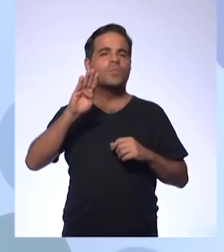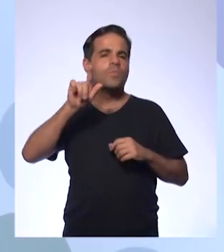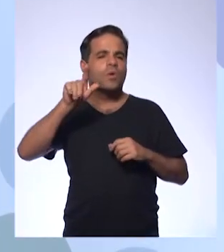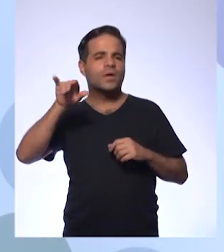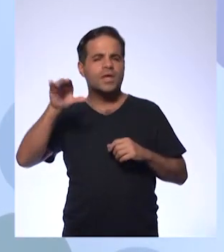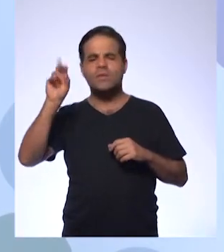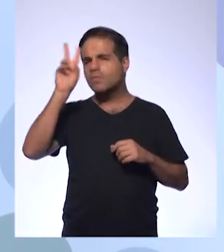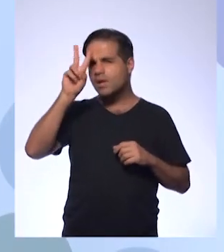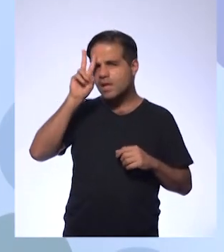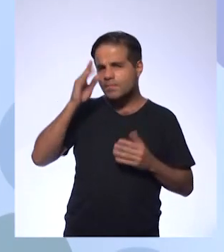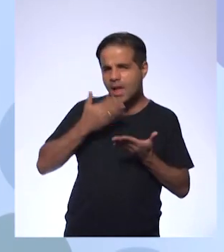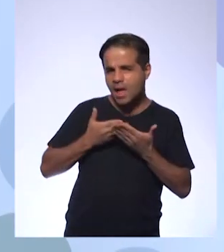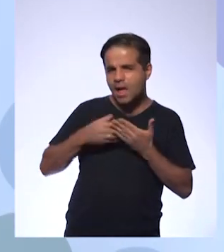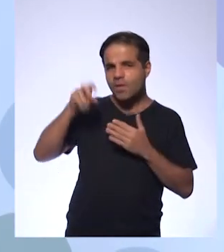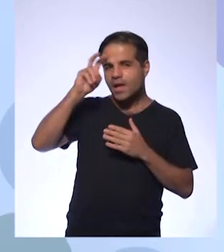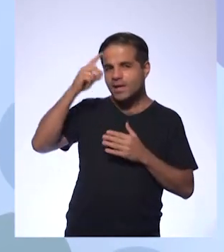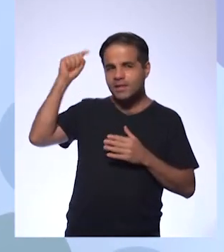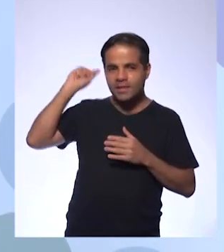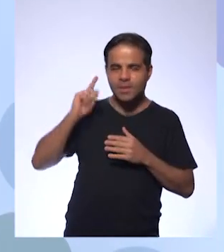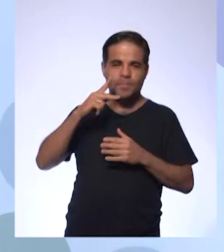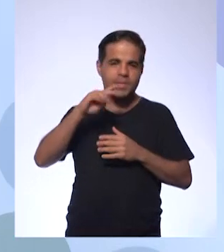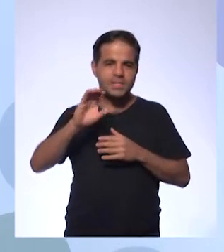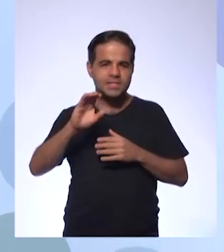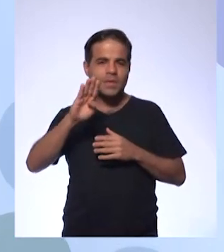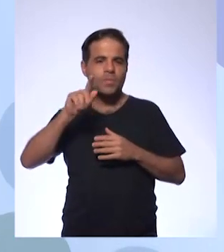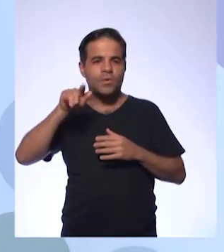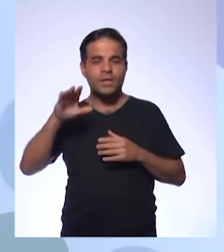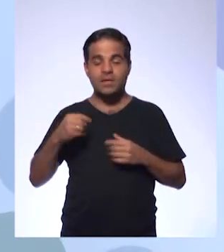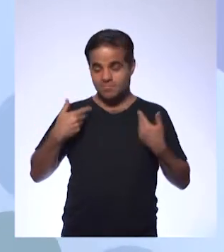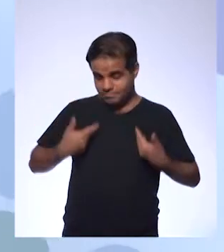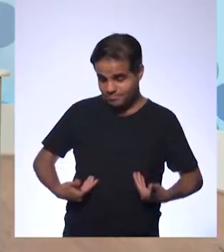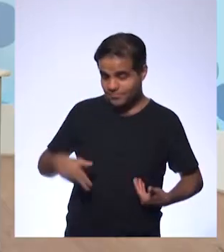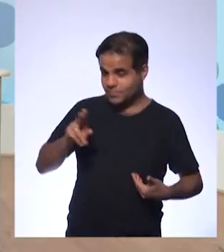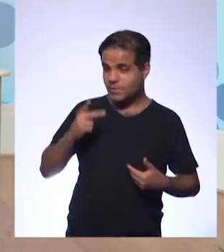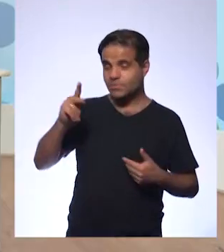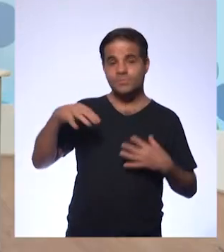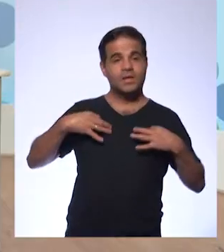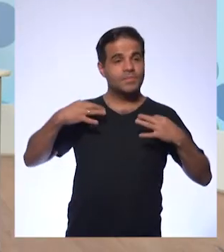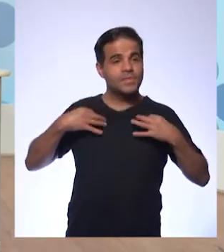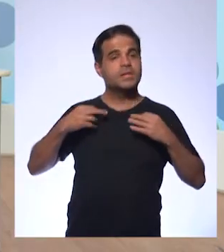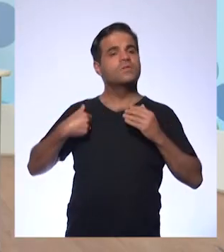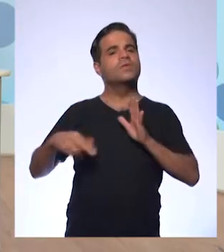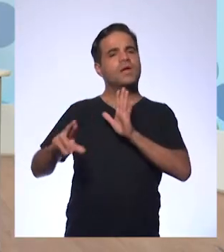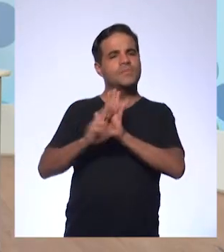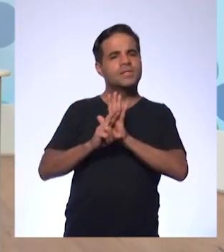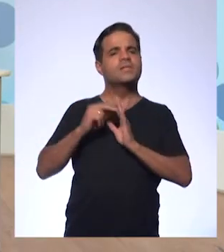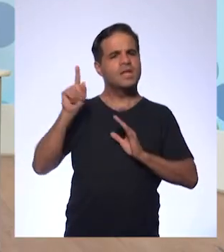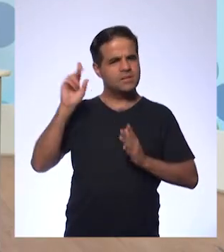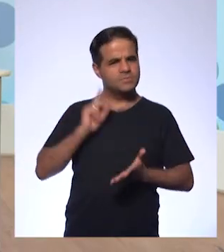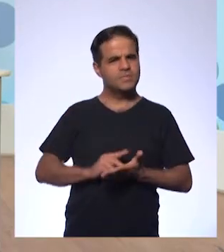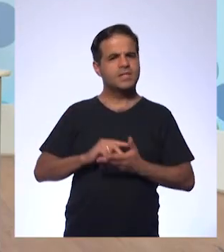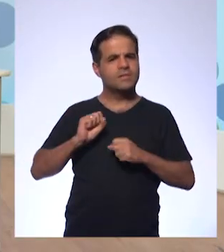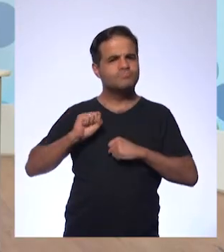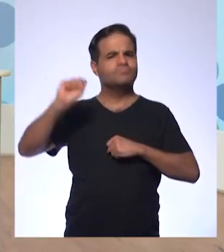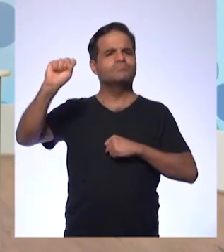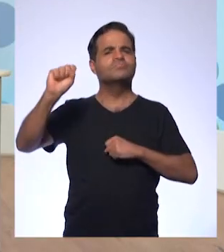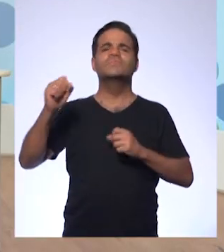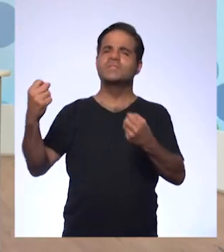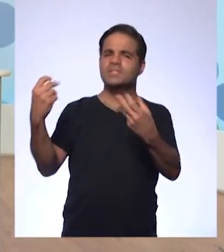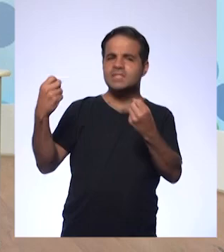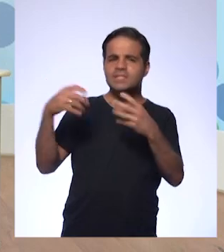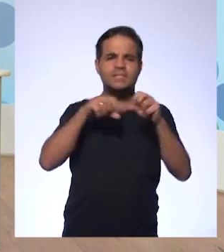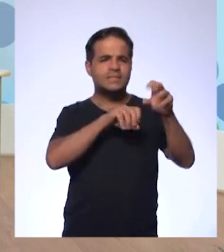da aula de quinta-feira? Aí, PC Blogueirinho, aí, ó, vim com a sua camiseta, vim representando. Eles são os verdadeiros heróis que ensinam para a